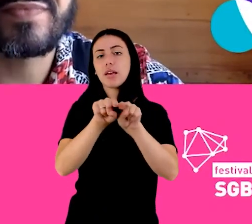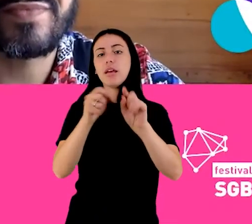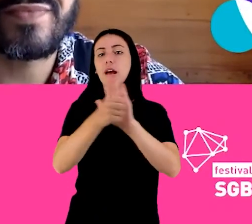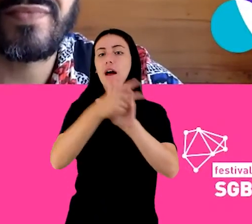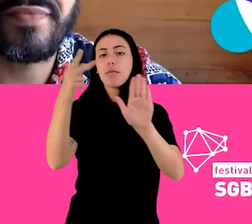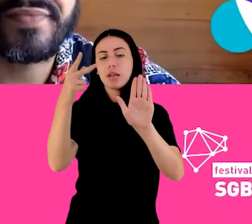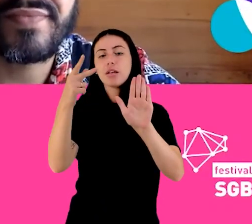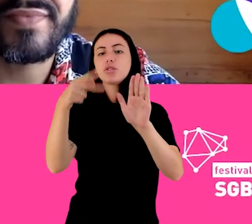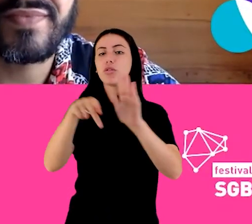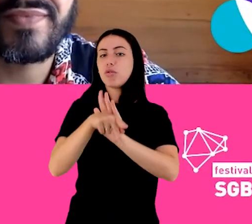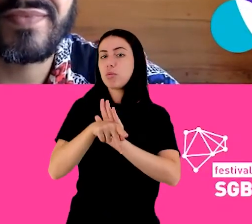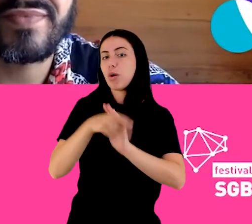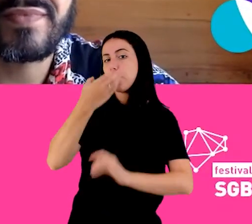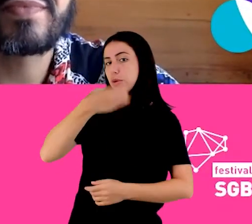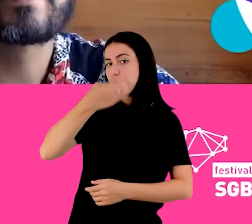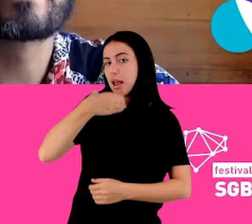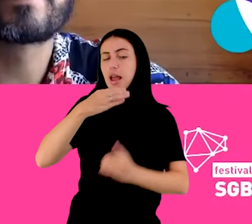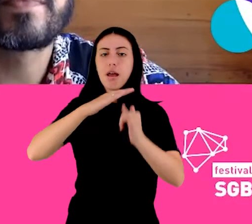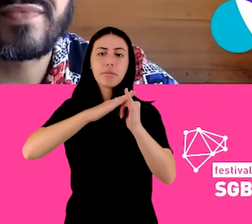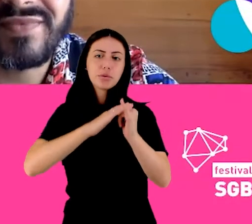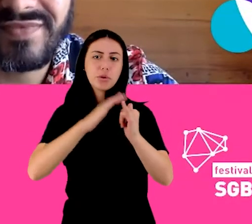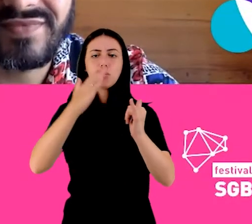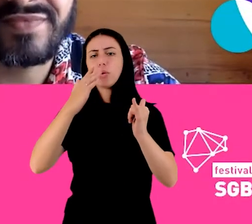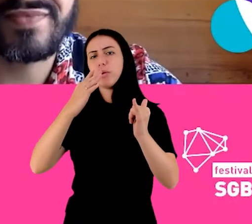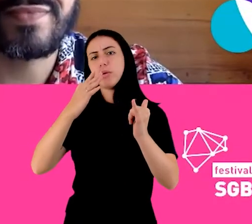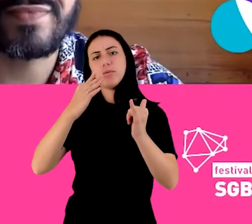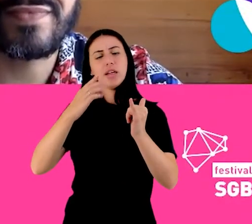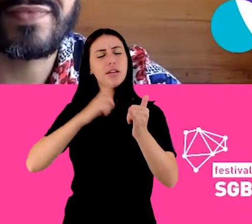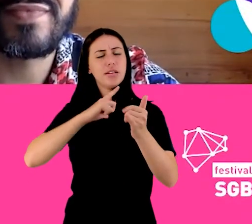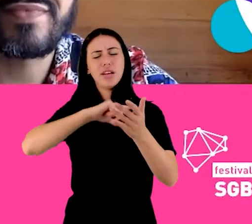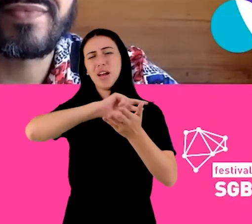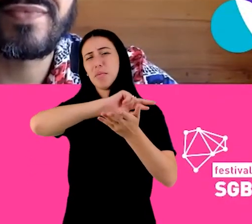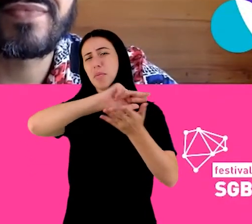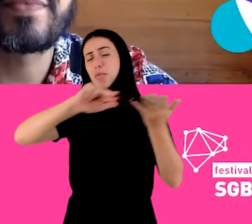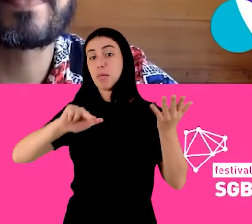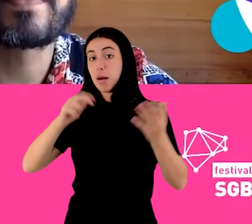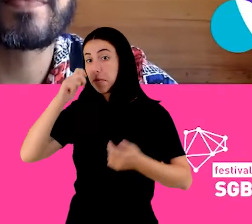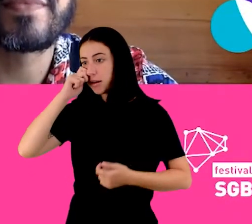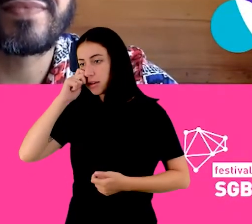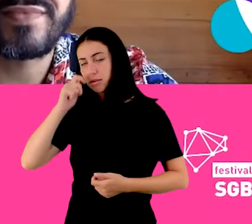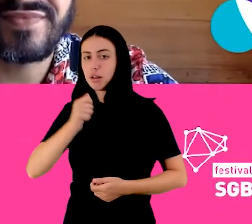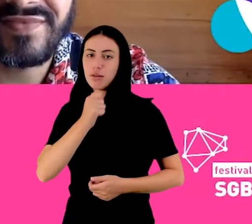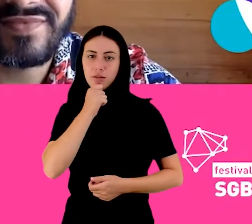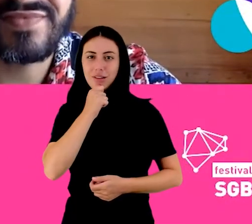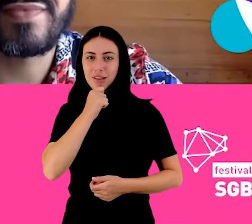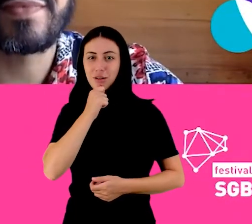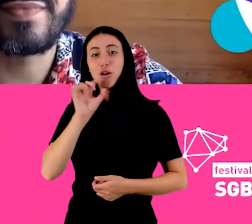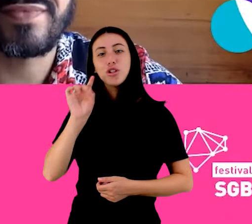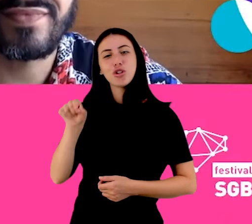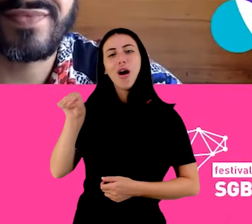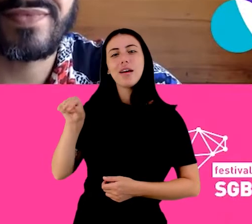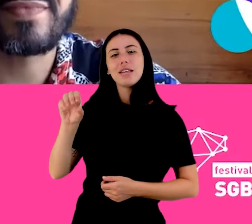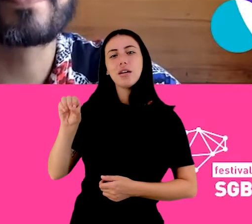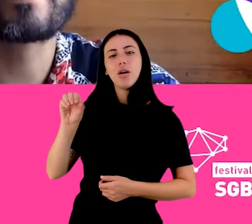ele está na Globoplay, ele está no Wayplay, ele está no Videocamp, ele está no